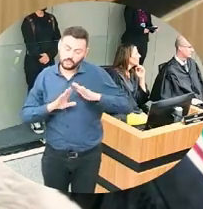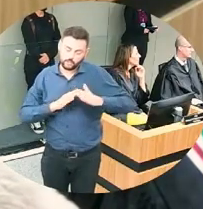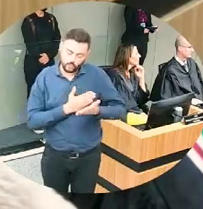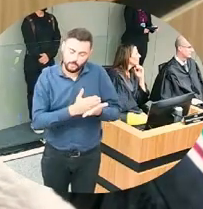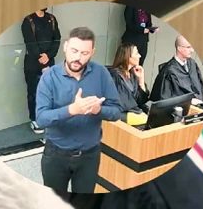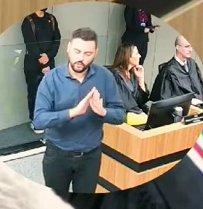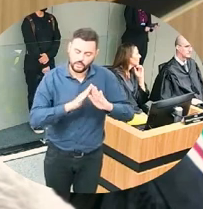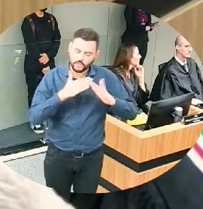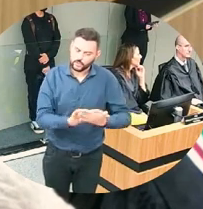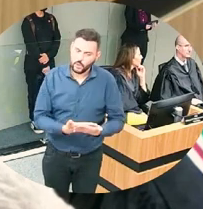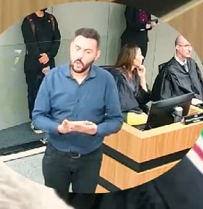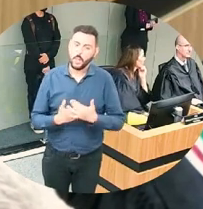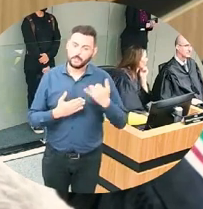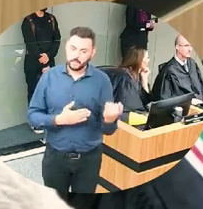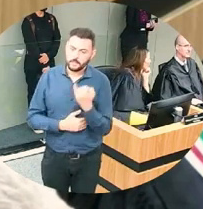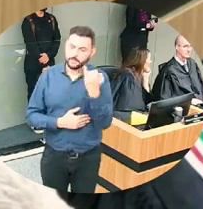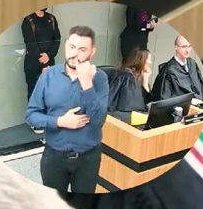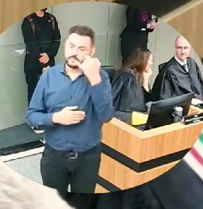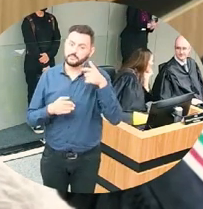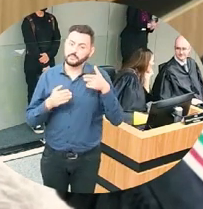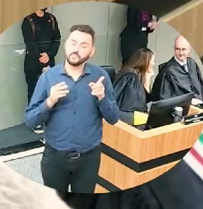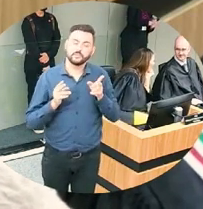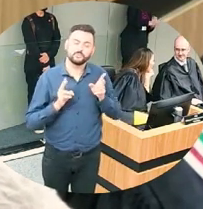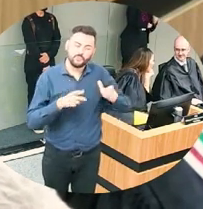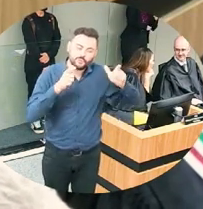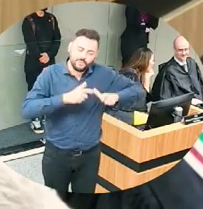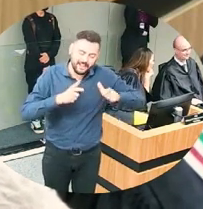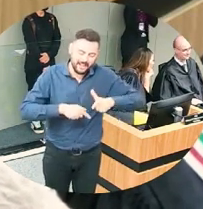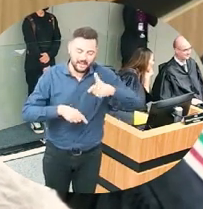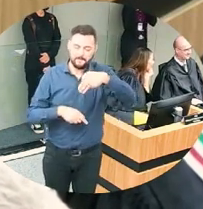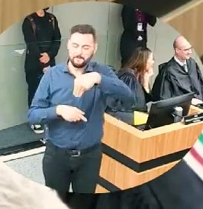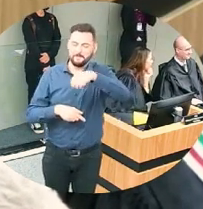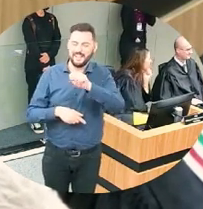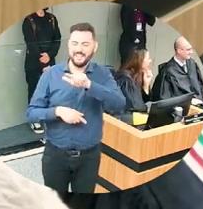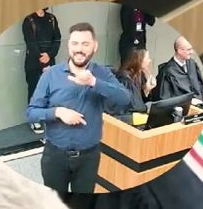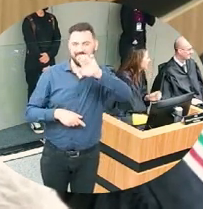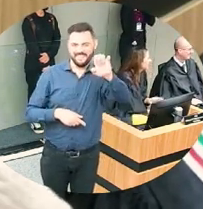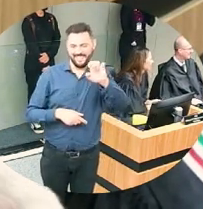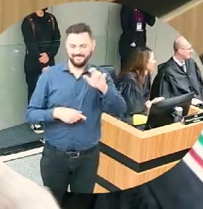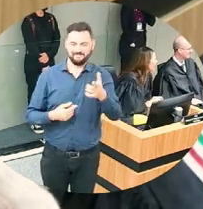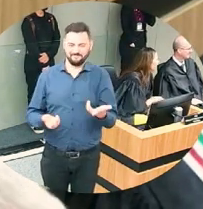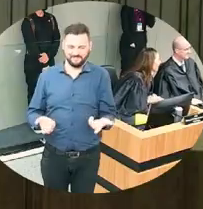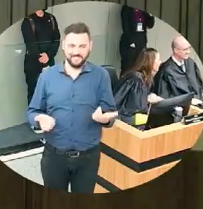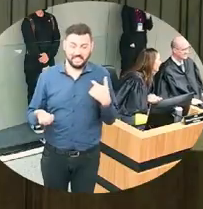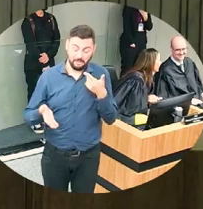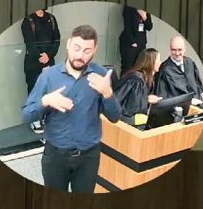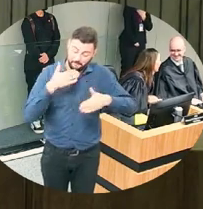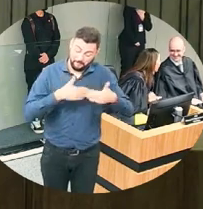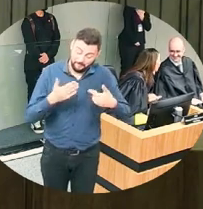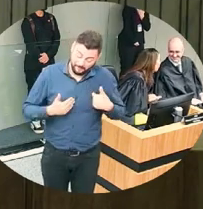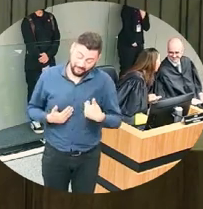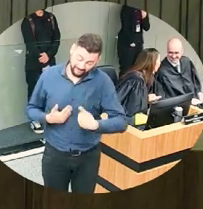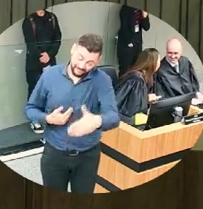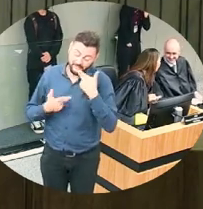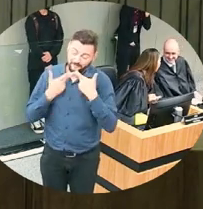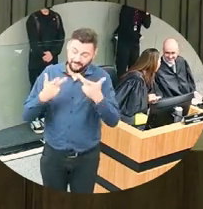vida escolar próxima da importante cidade de Malé nesse local se originaram as qualidades do